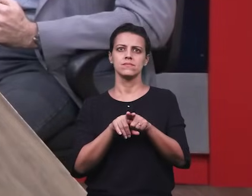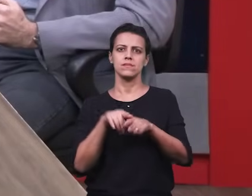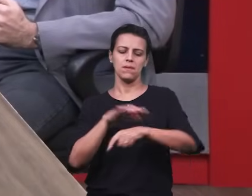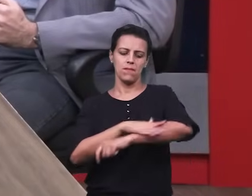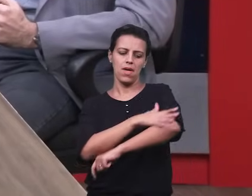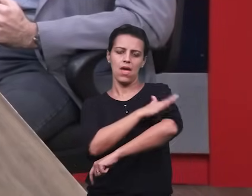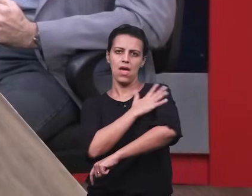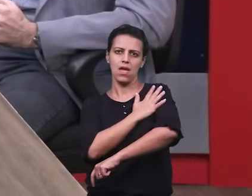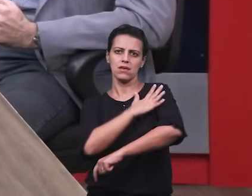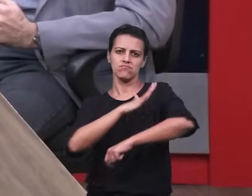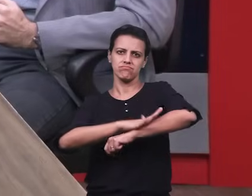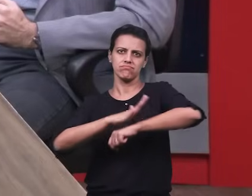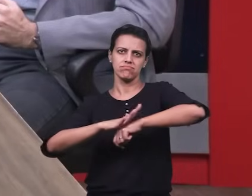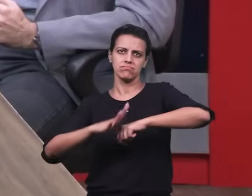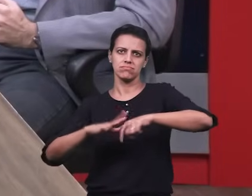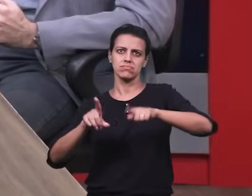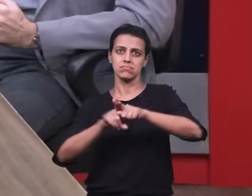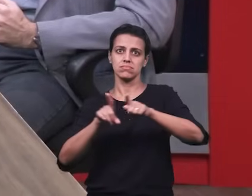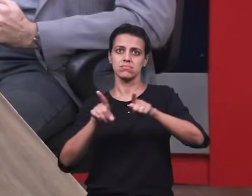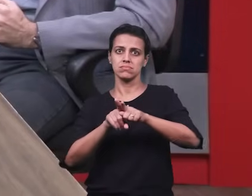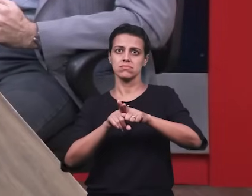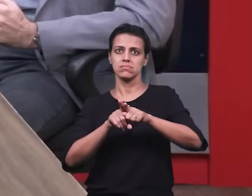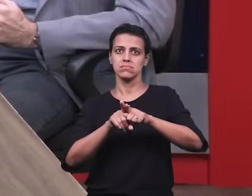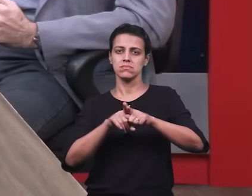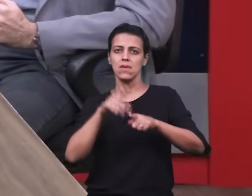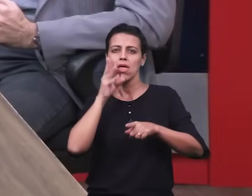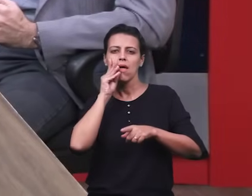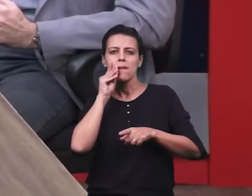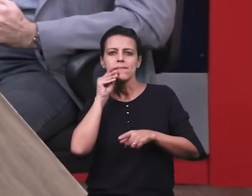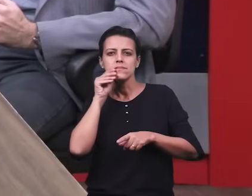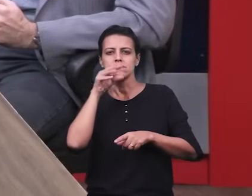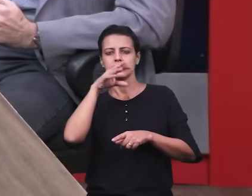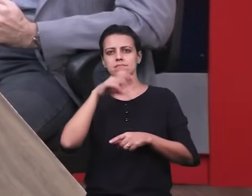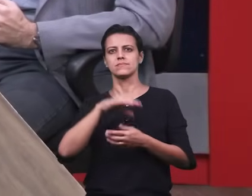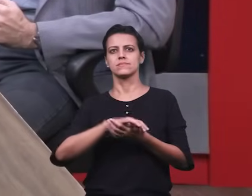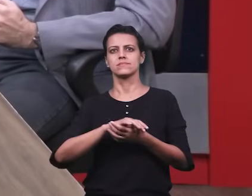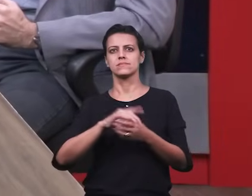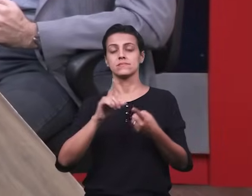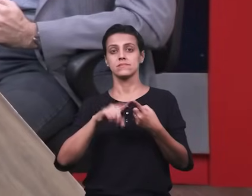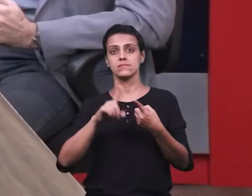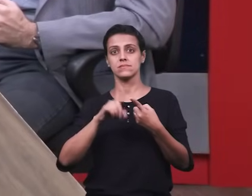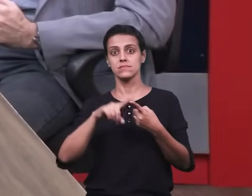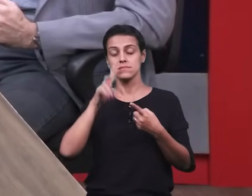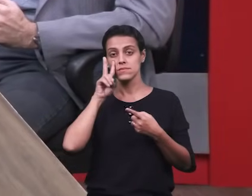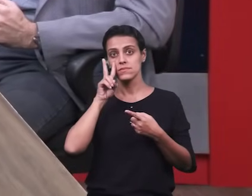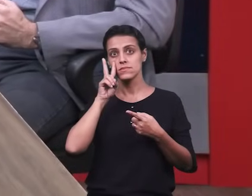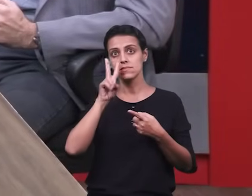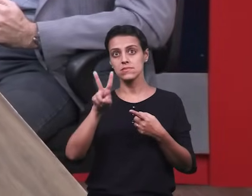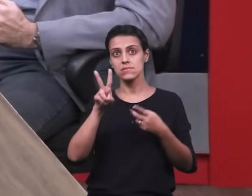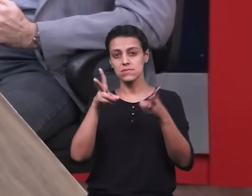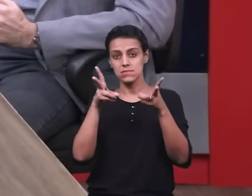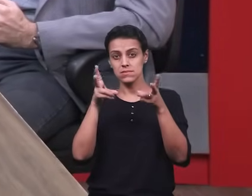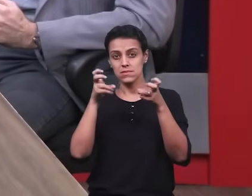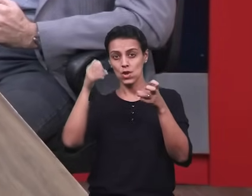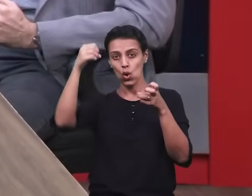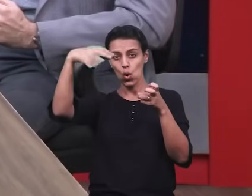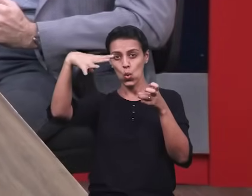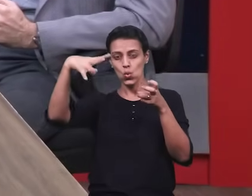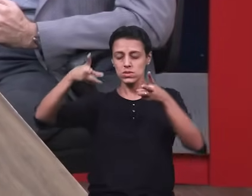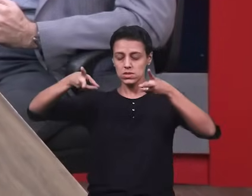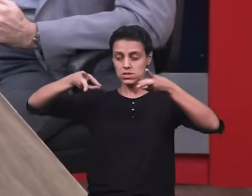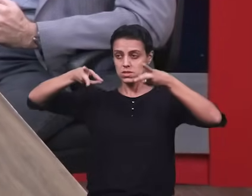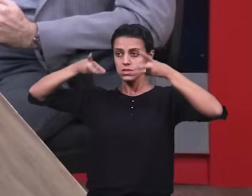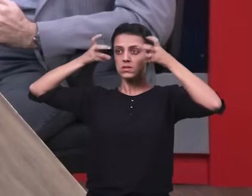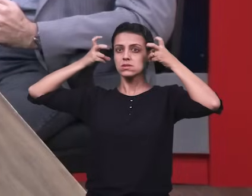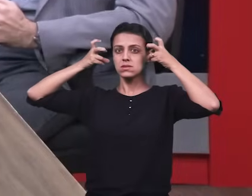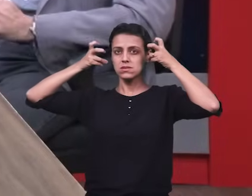da pele, do tato e também do paladar. Então, primeiro, que é a visão, captando a luz que vai passar